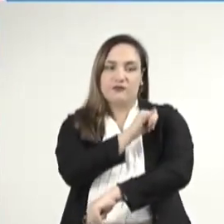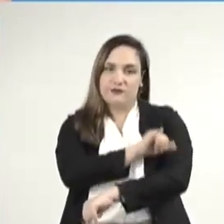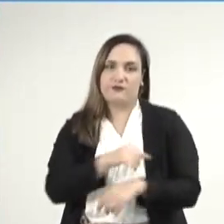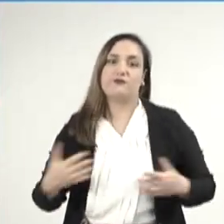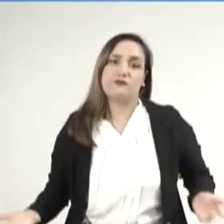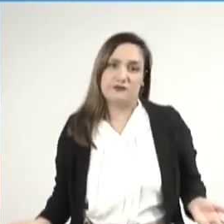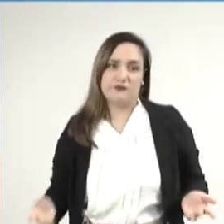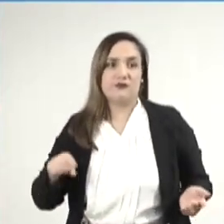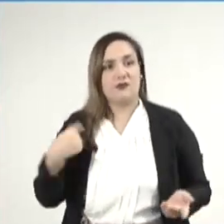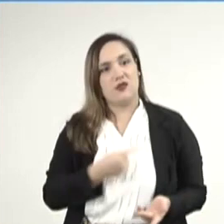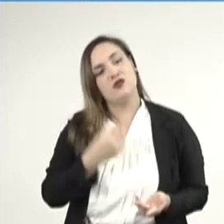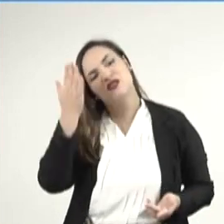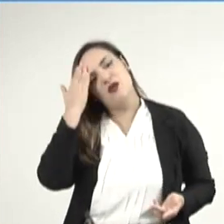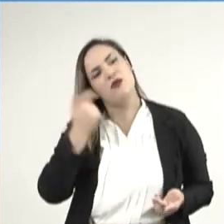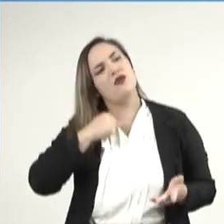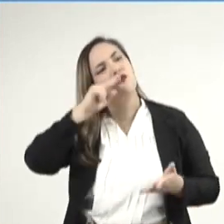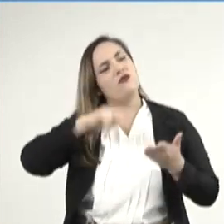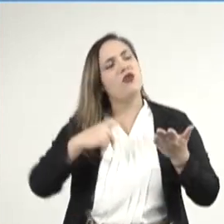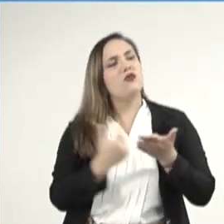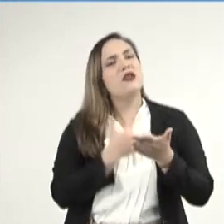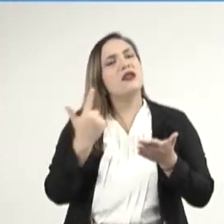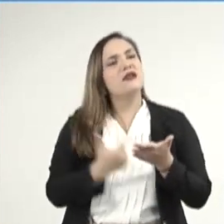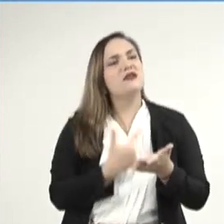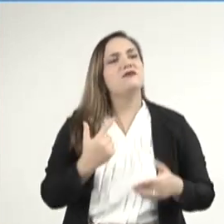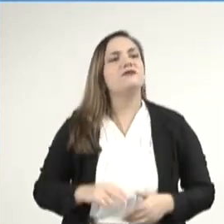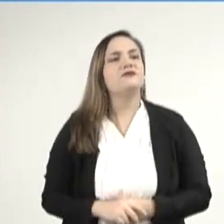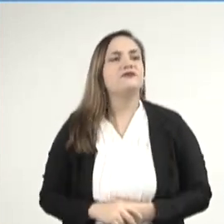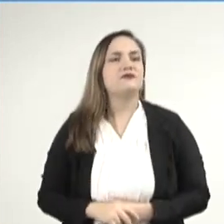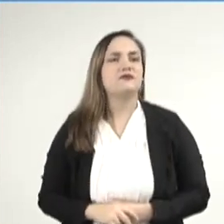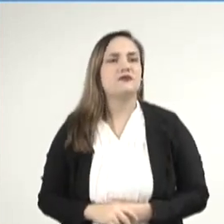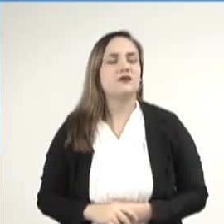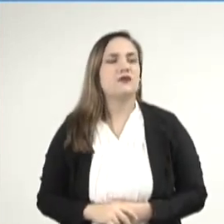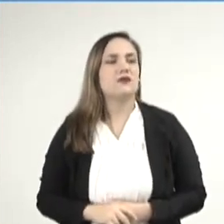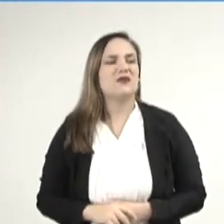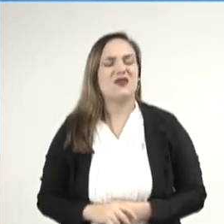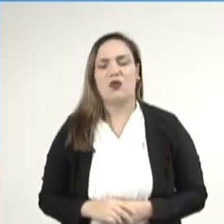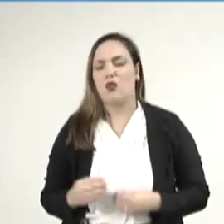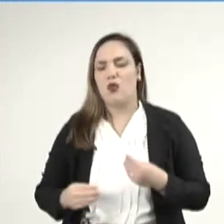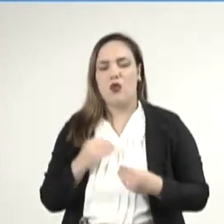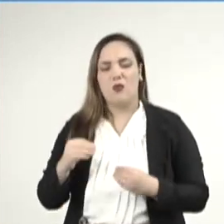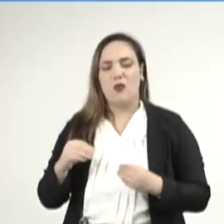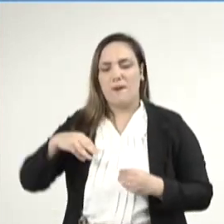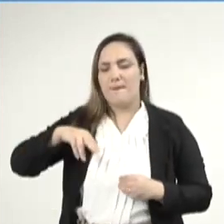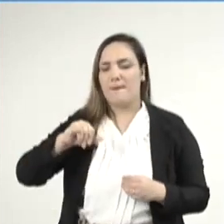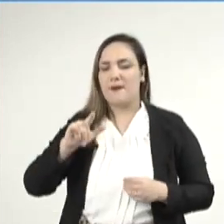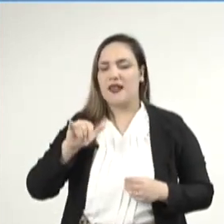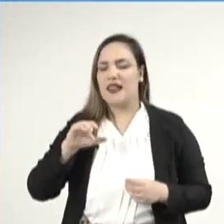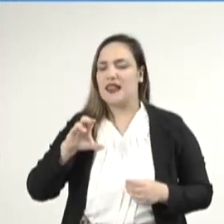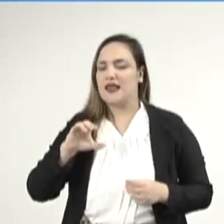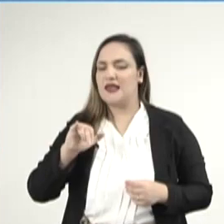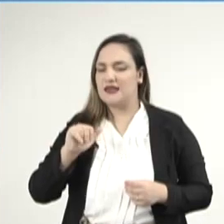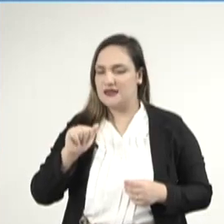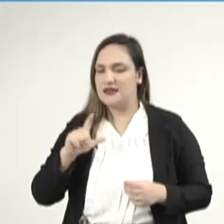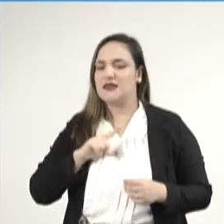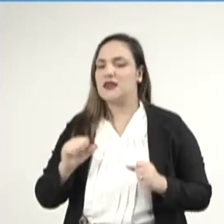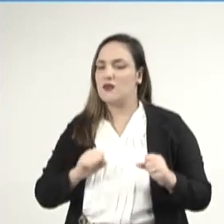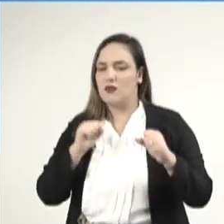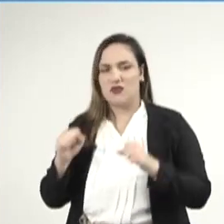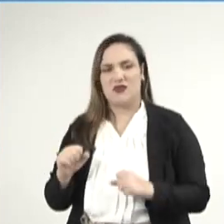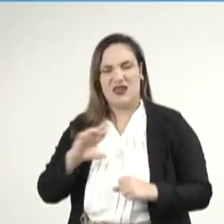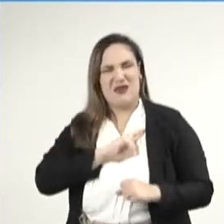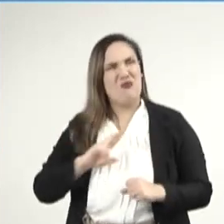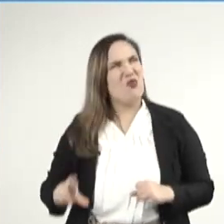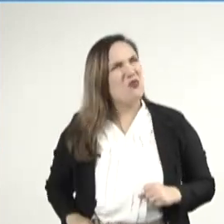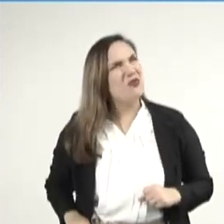e nós sabemos, eu li um livro, O Poder das Milícias, uma coisa assim, não, A República das